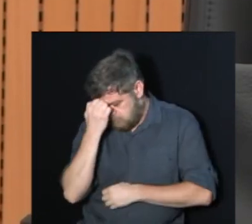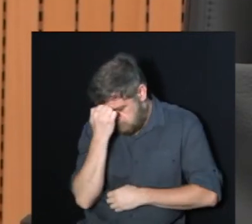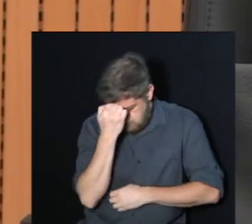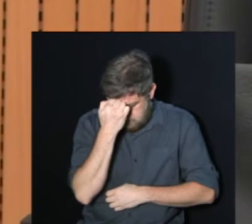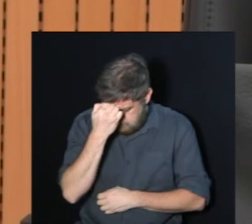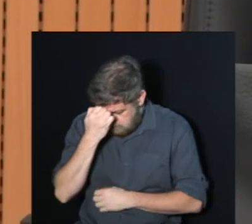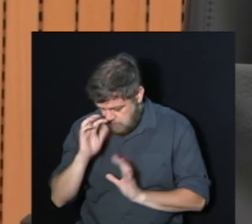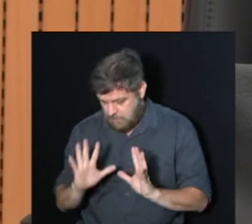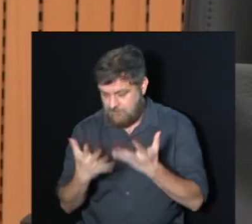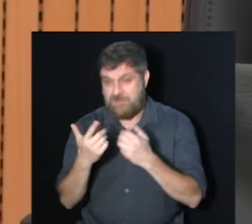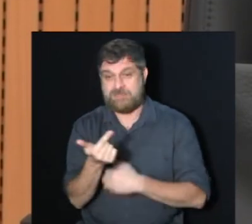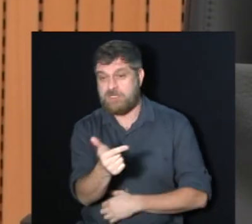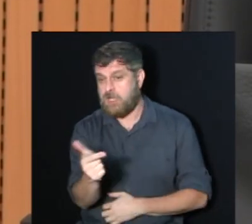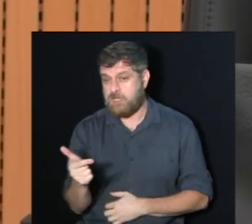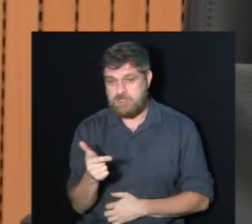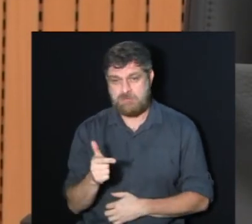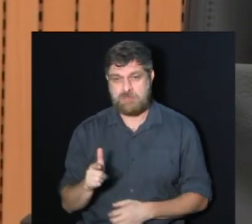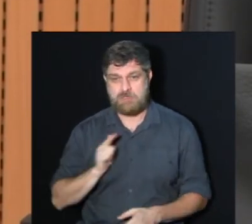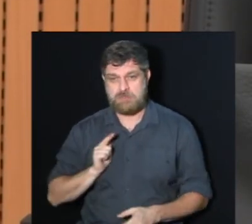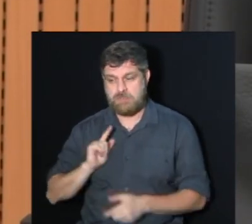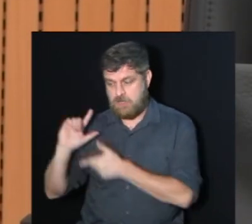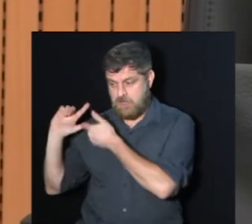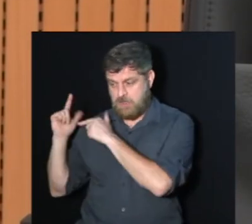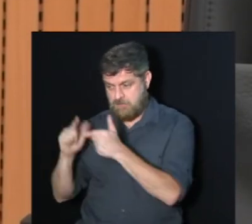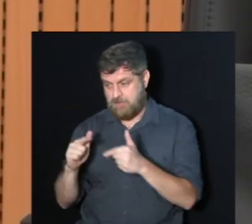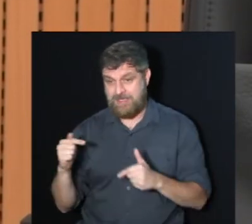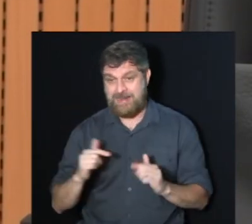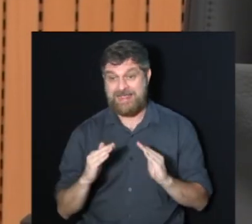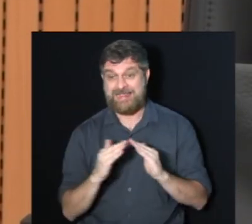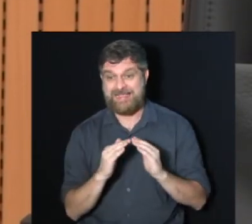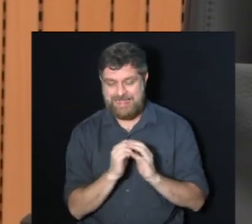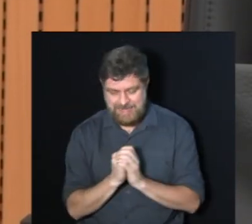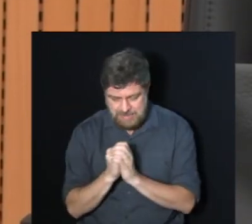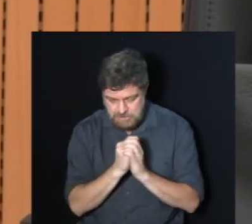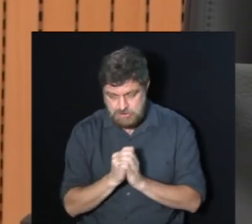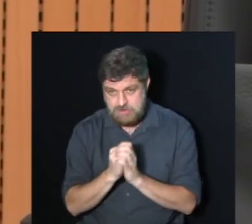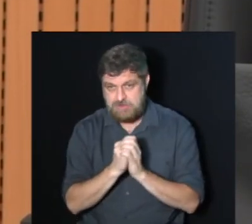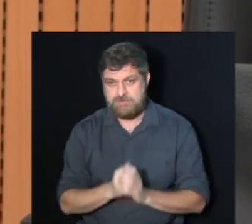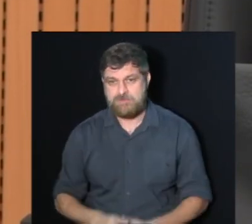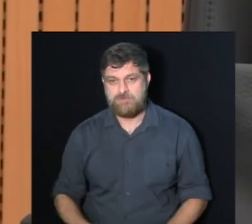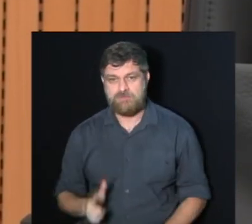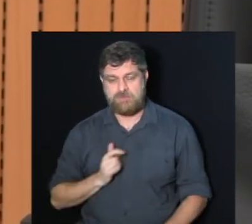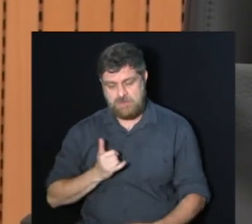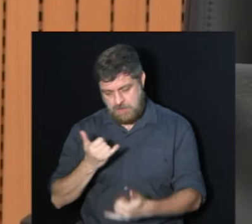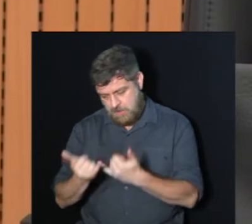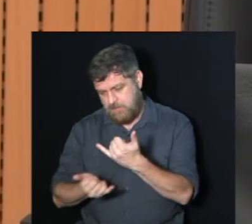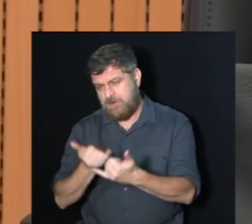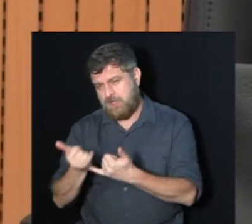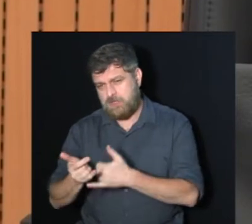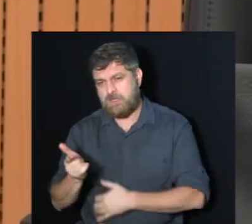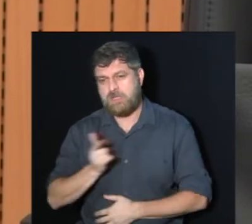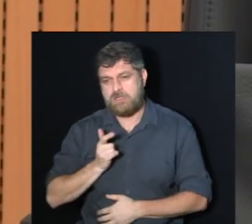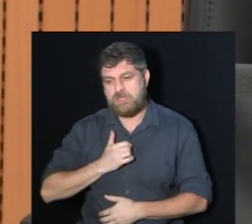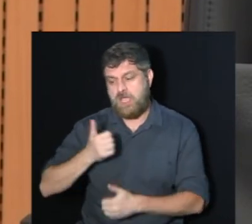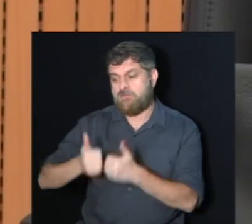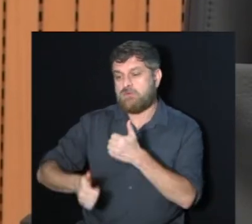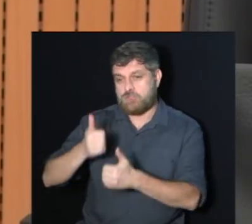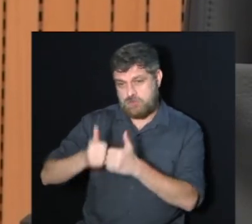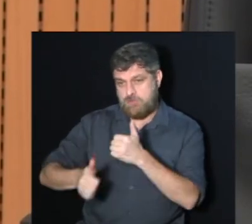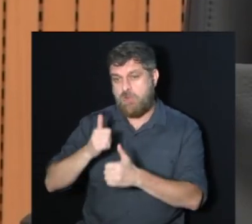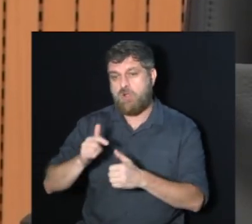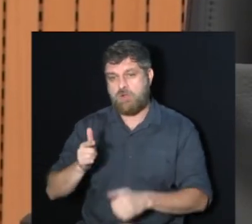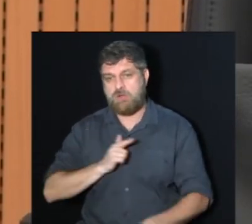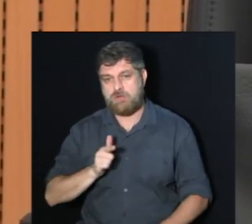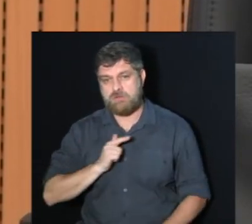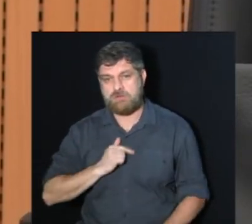tem nada. Tudo é repassado na casa de reza. Há brincadeiras, futebol, por exemplo, a gente